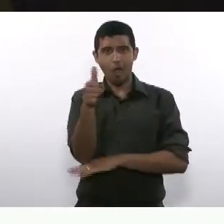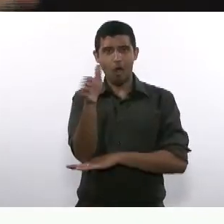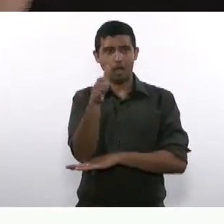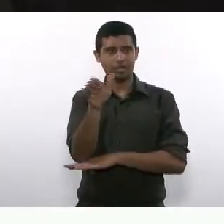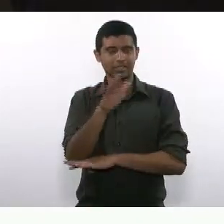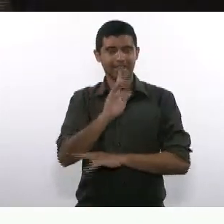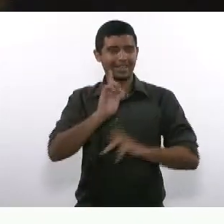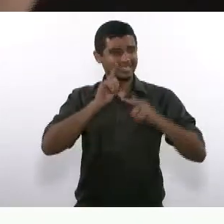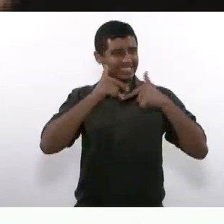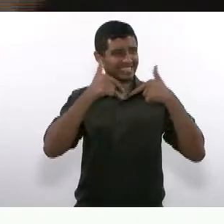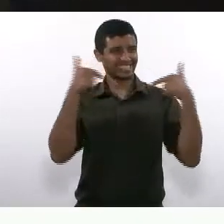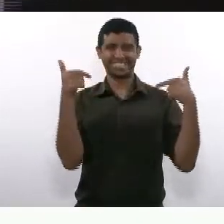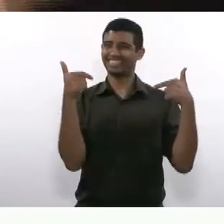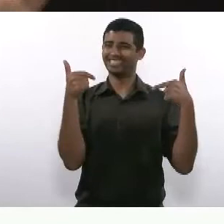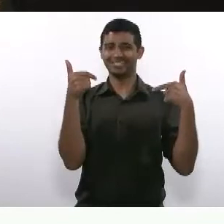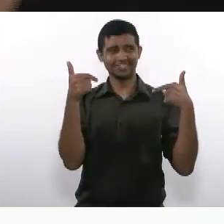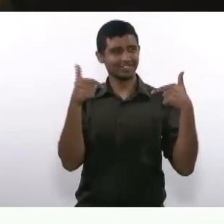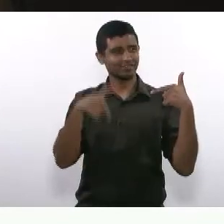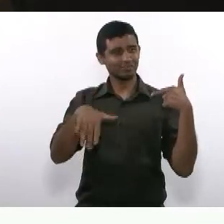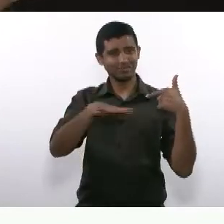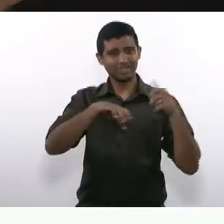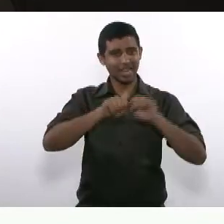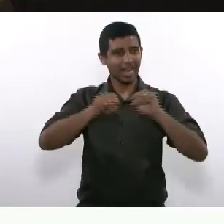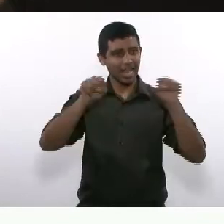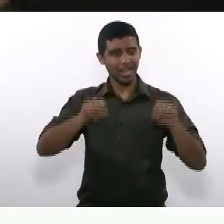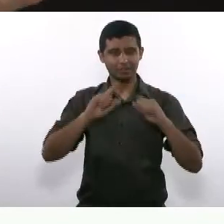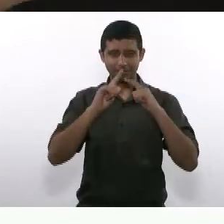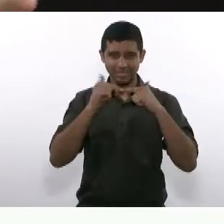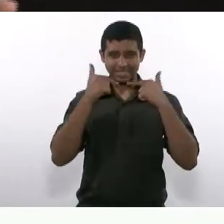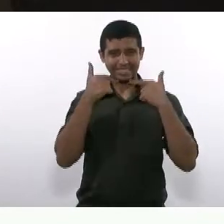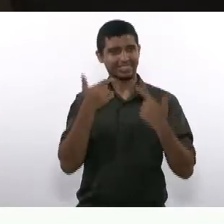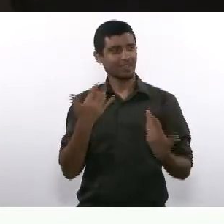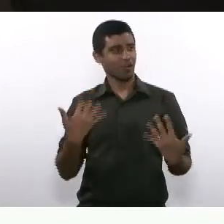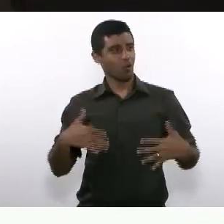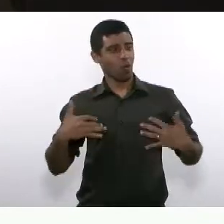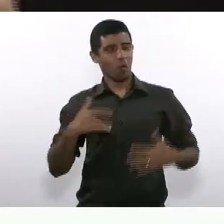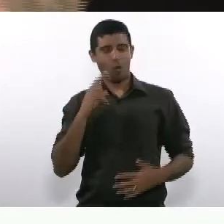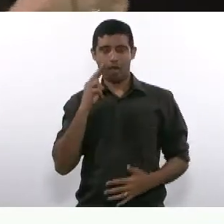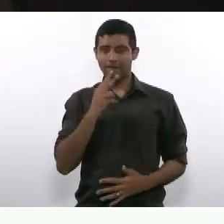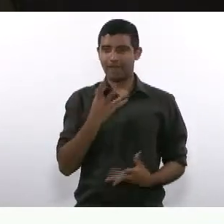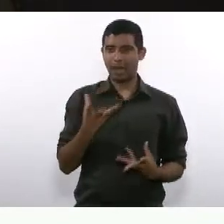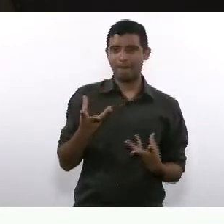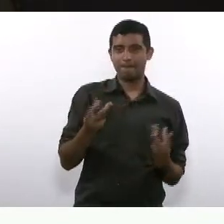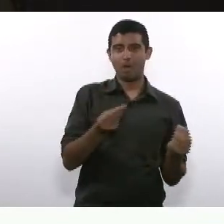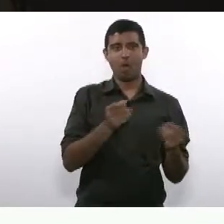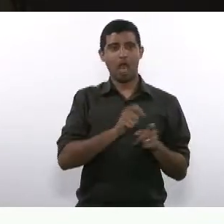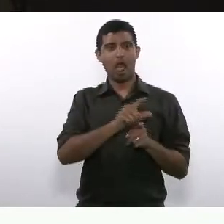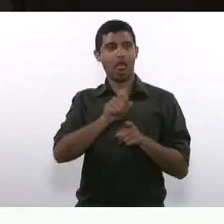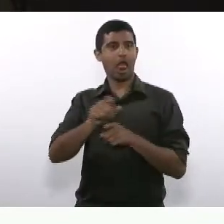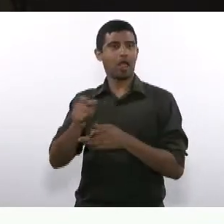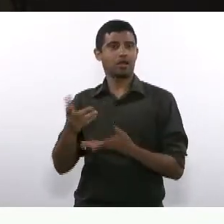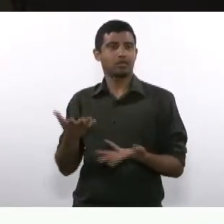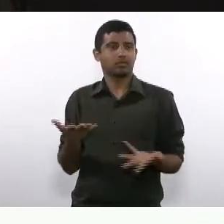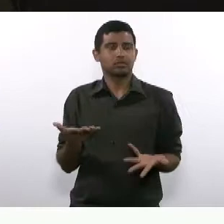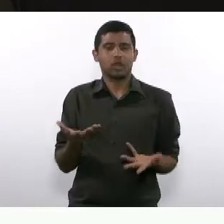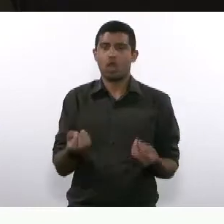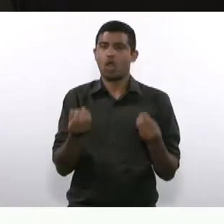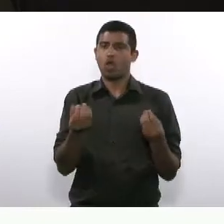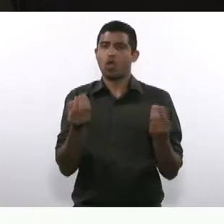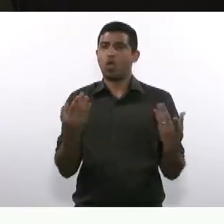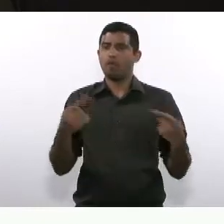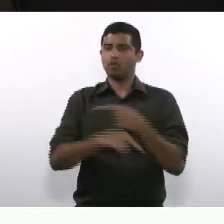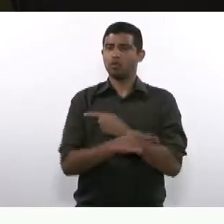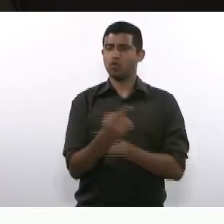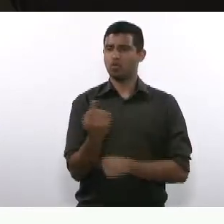época do carnaval, a rede hoteleira fica rindo de orelha a orelha. Quer dizer, então, como é que esse negócio não existe